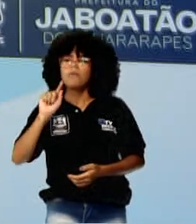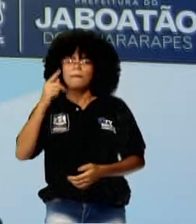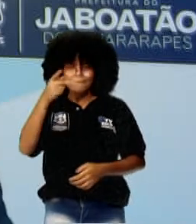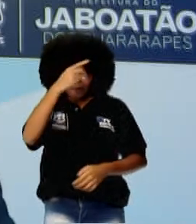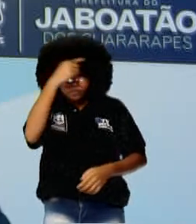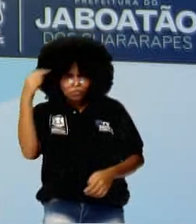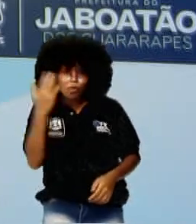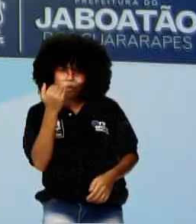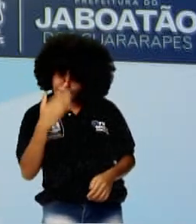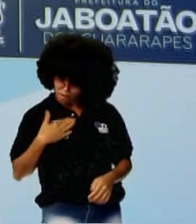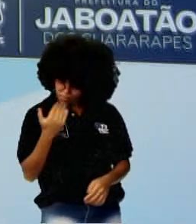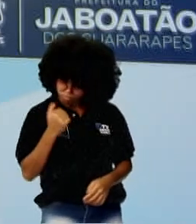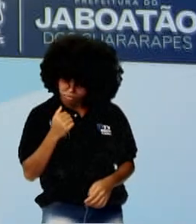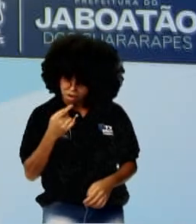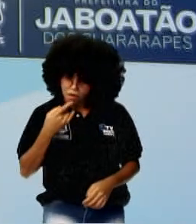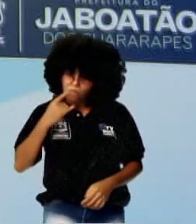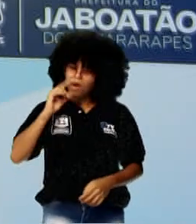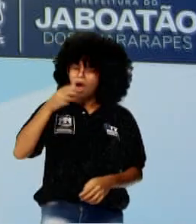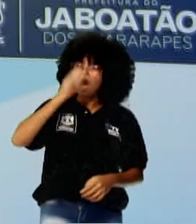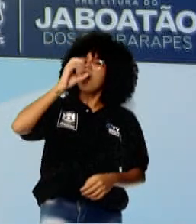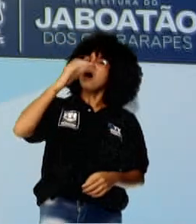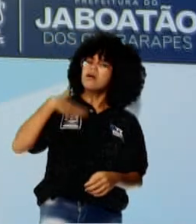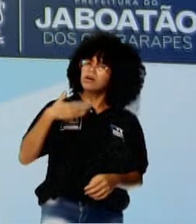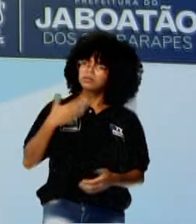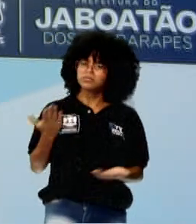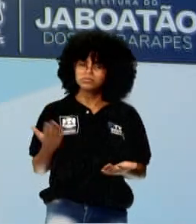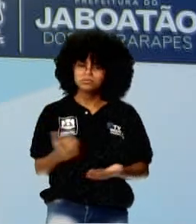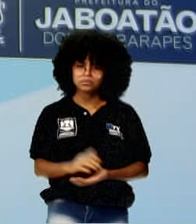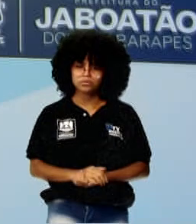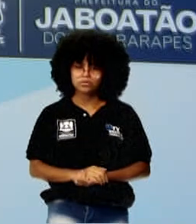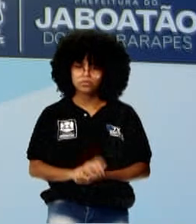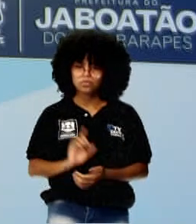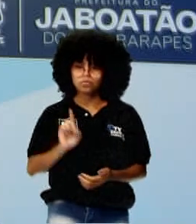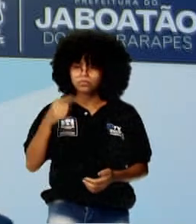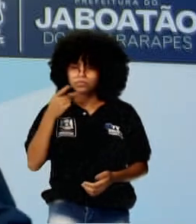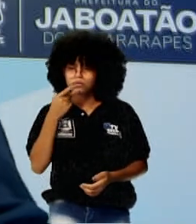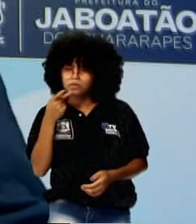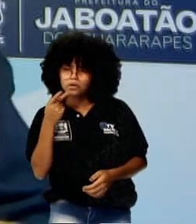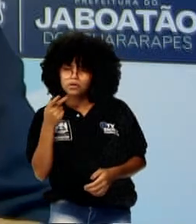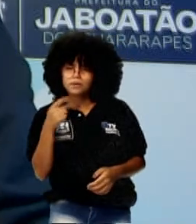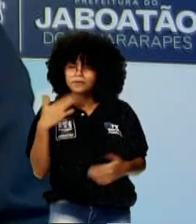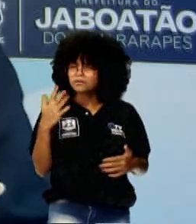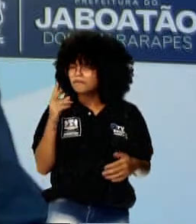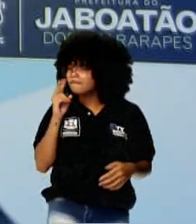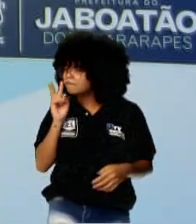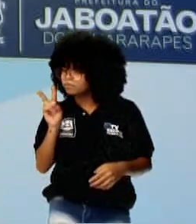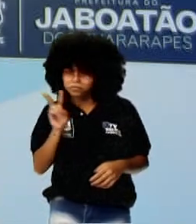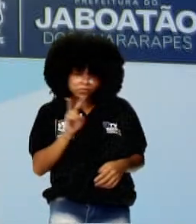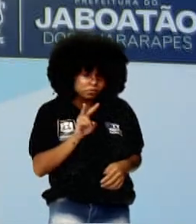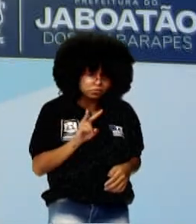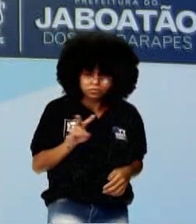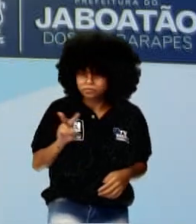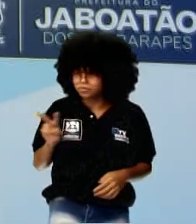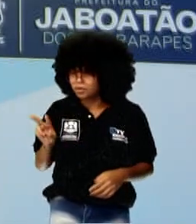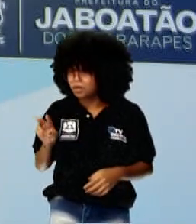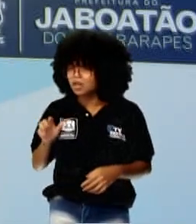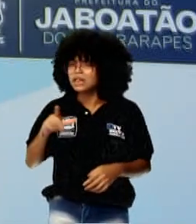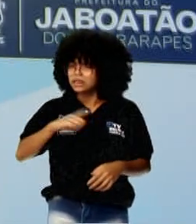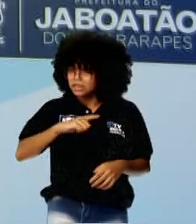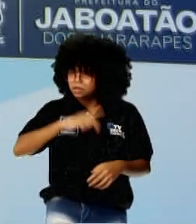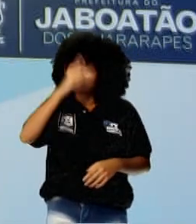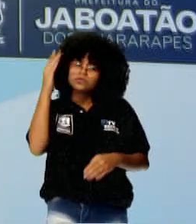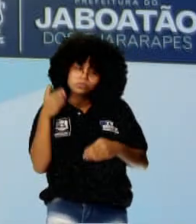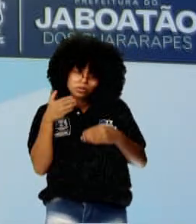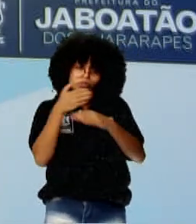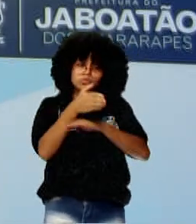prato. Alguém bebeu do meu copo, o outro falou. E então, eles começaram a ver que realmente alguém tinha entrado e tinha mexido